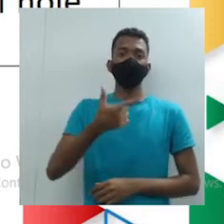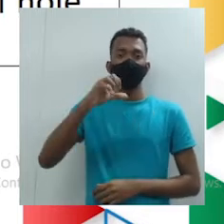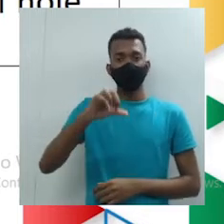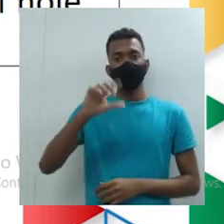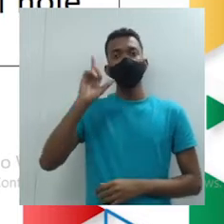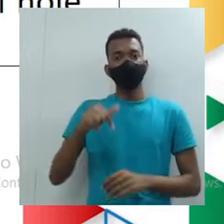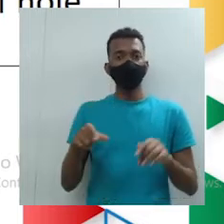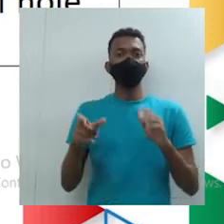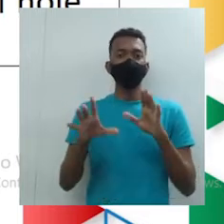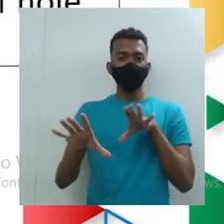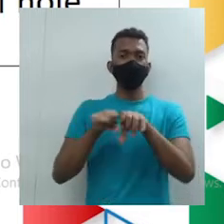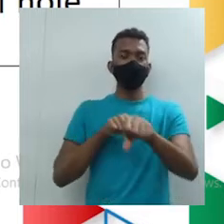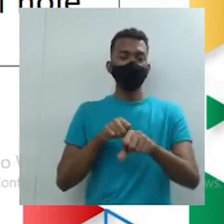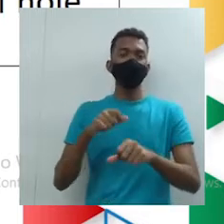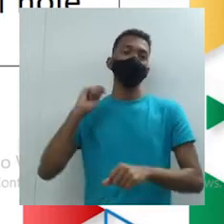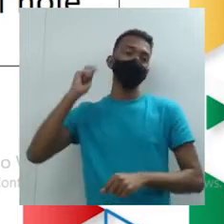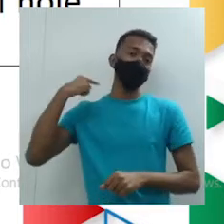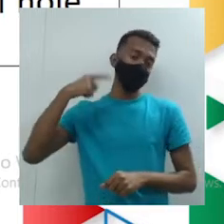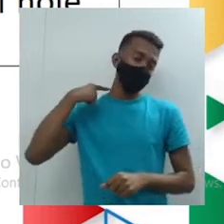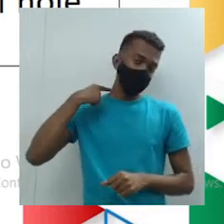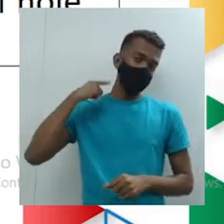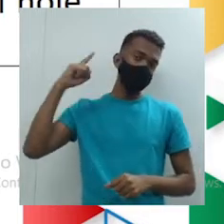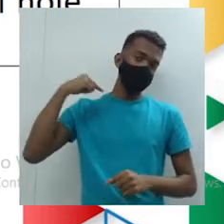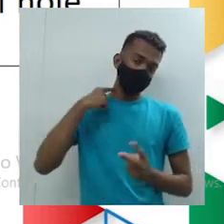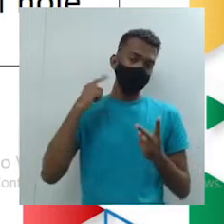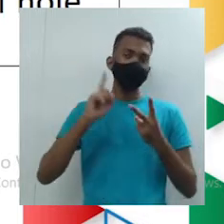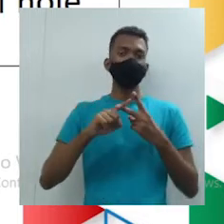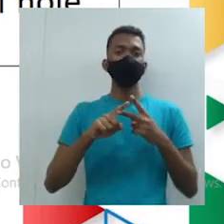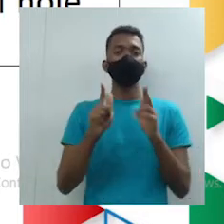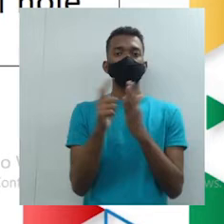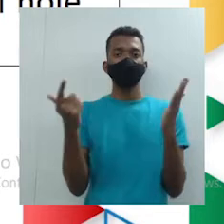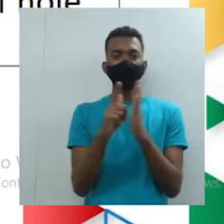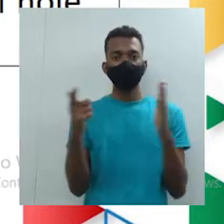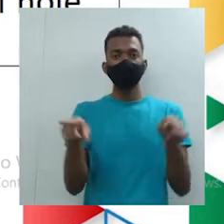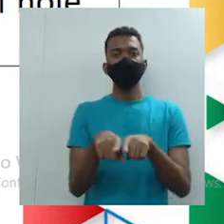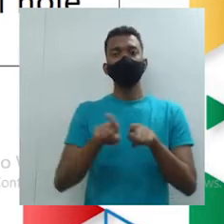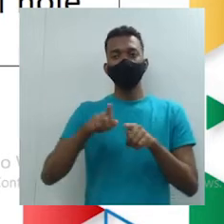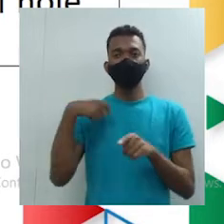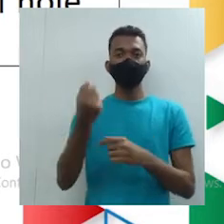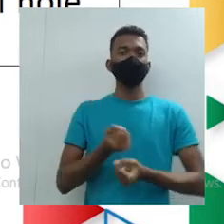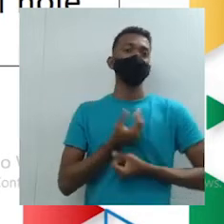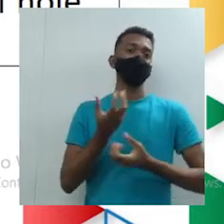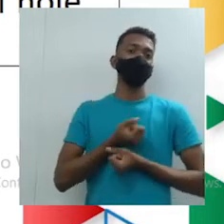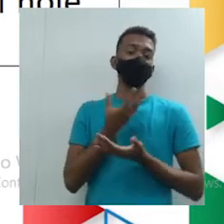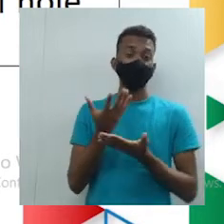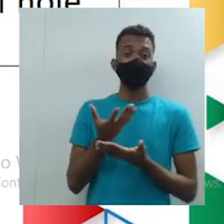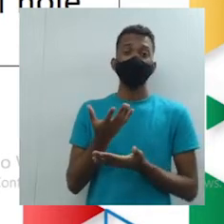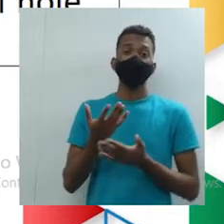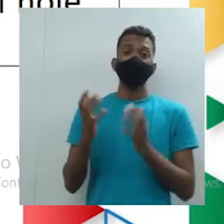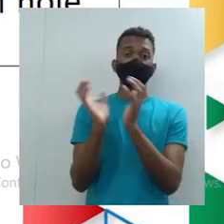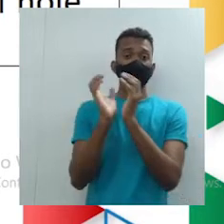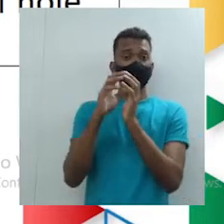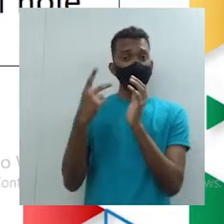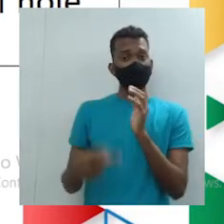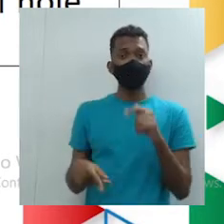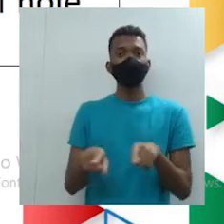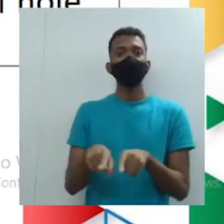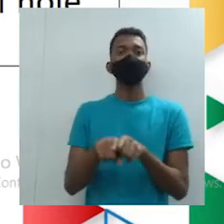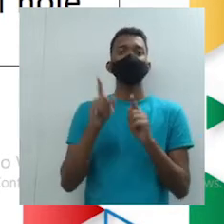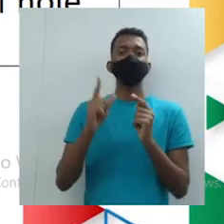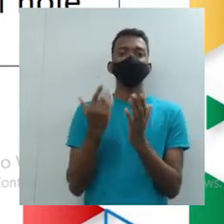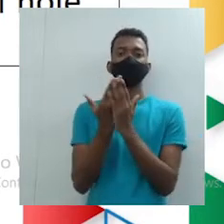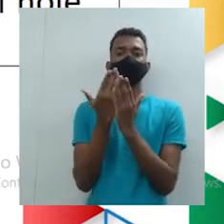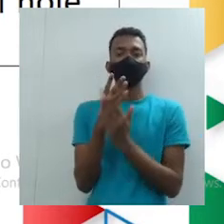advogado, jornalista, né? E tido como um dos grandes poetas pernambucanos da segunda metade do século XX. Inclusive